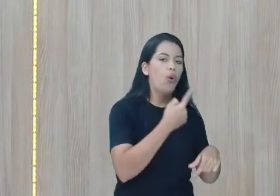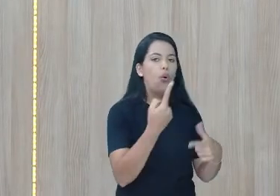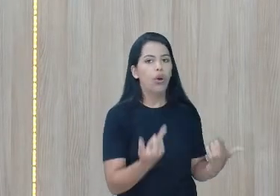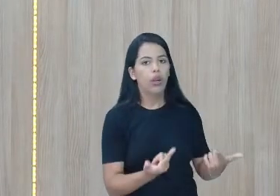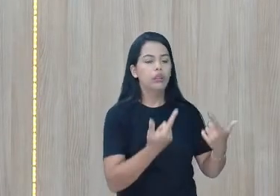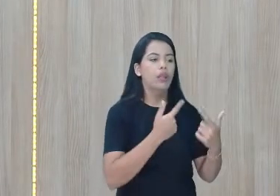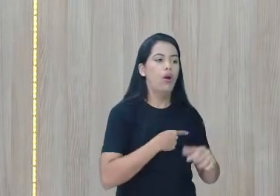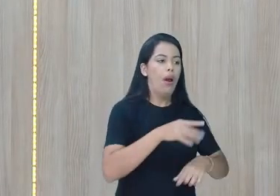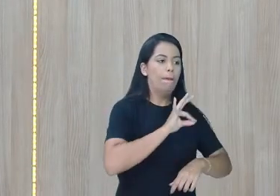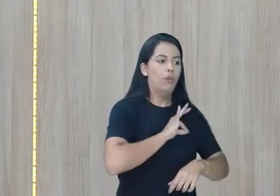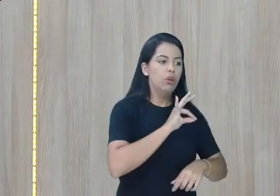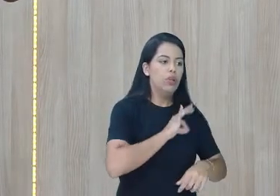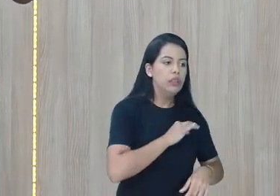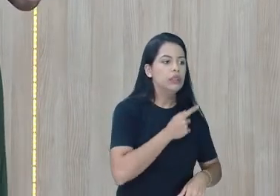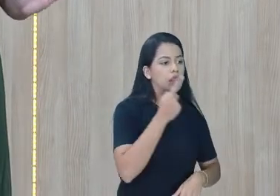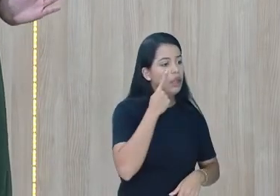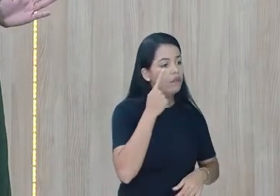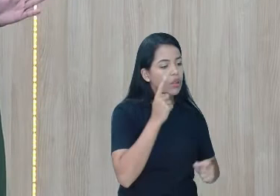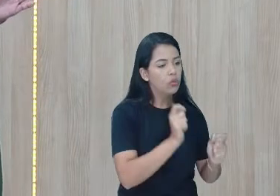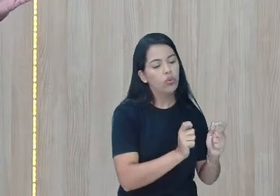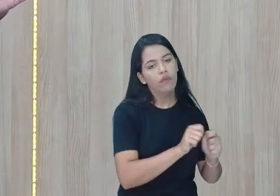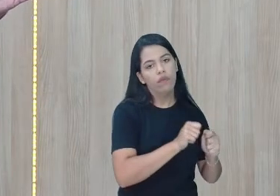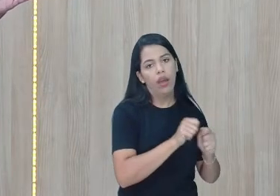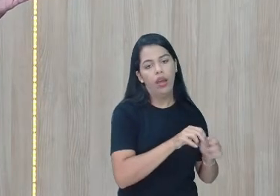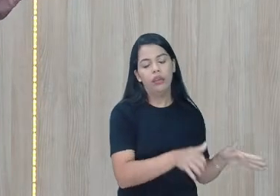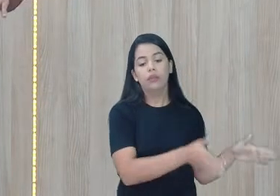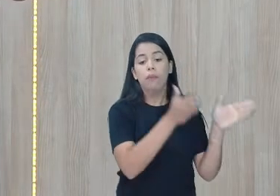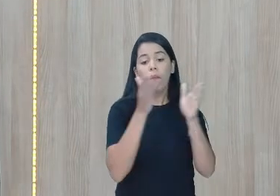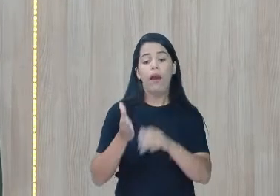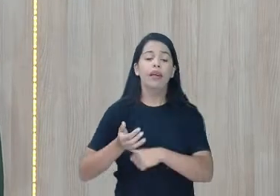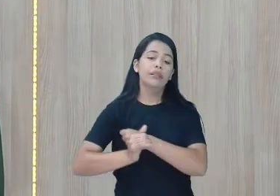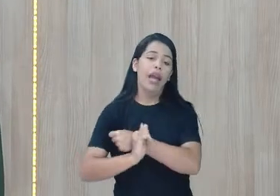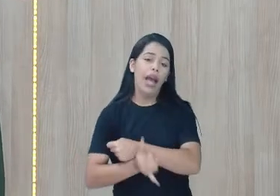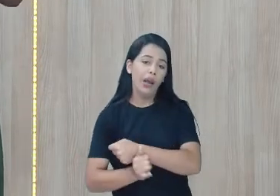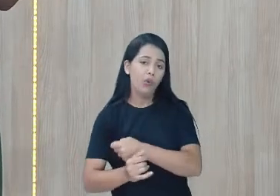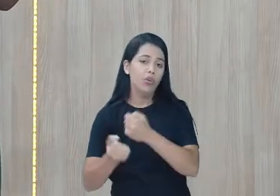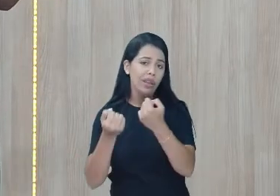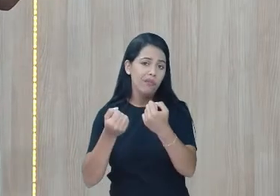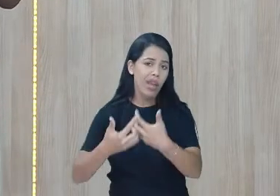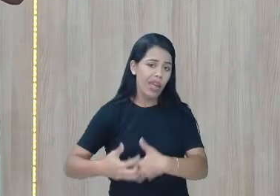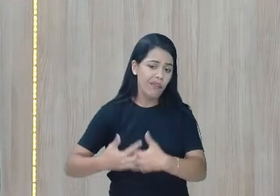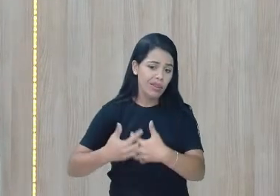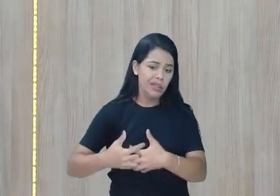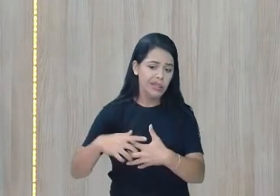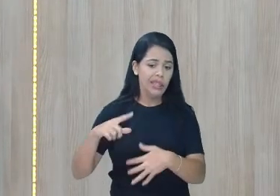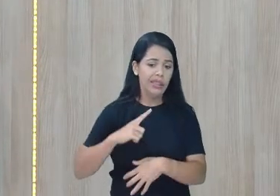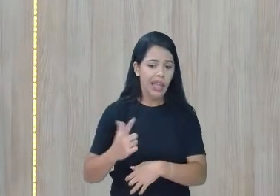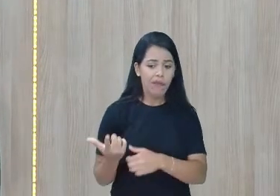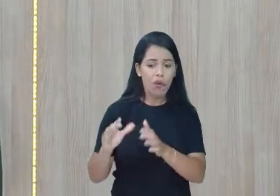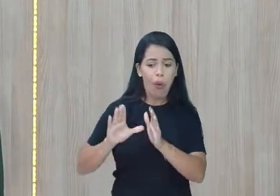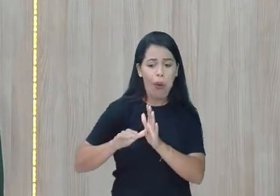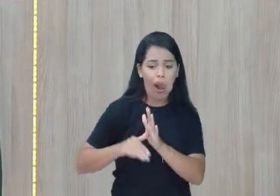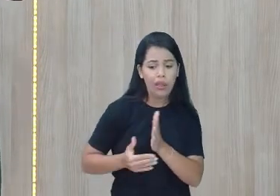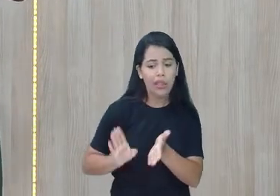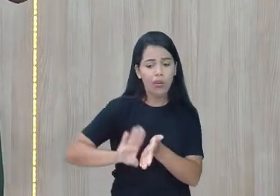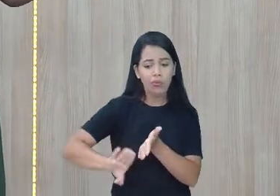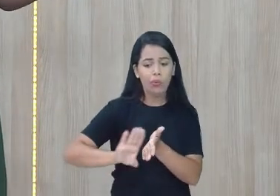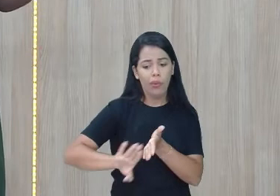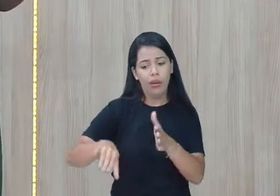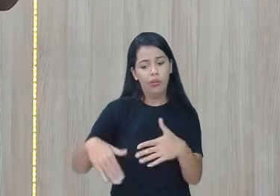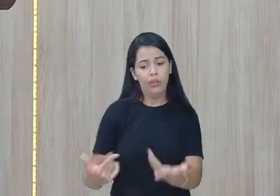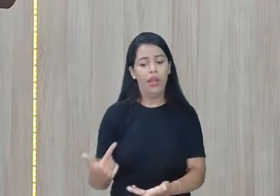a informação. A crônica, ela vai refletir: houve um assalto a banco. E aí, disso, eu começo a